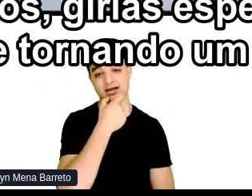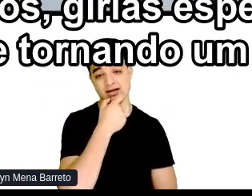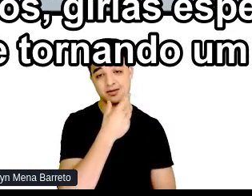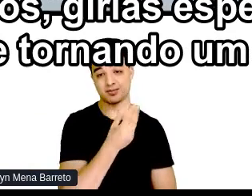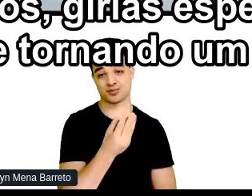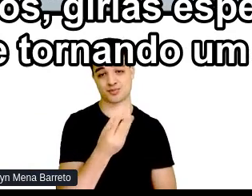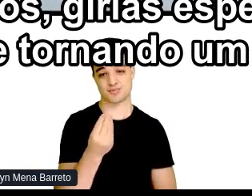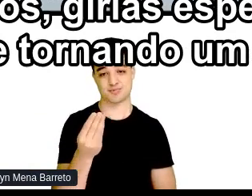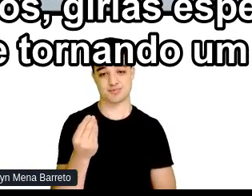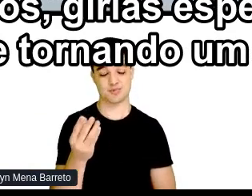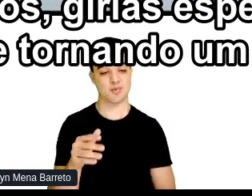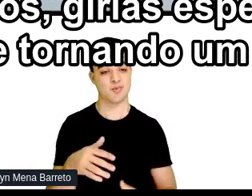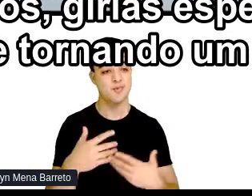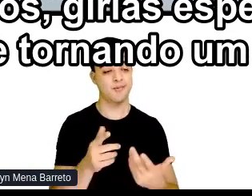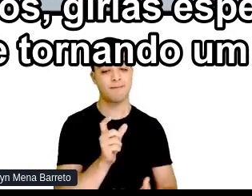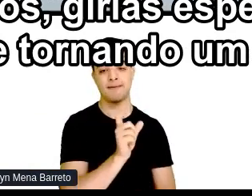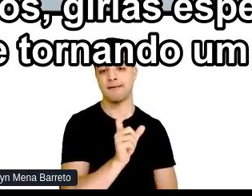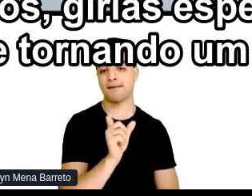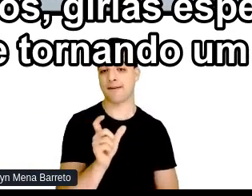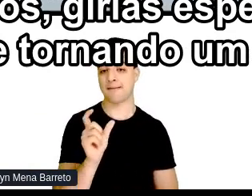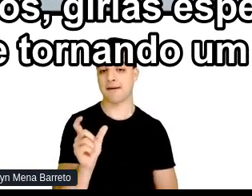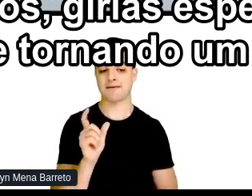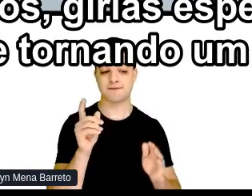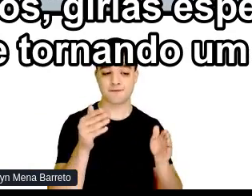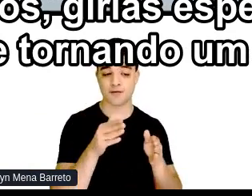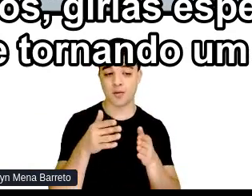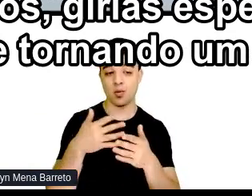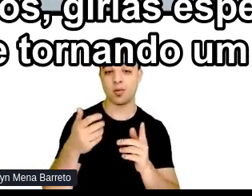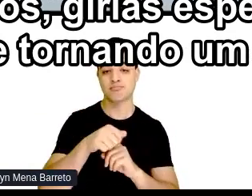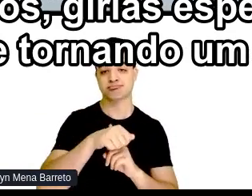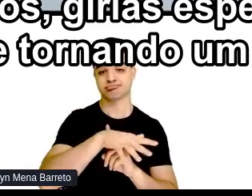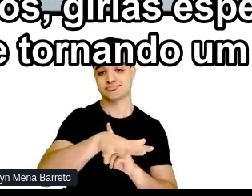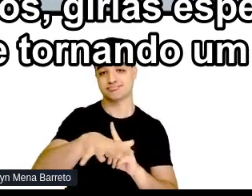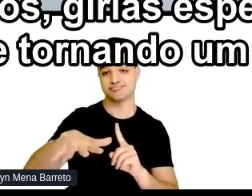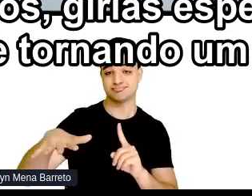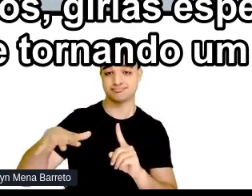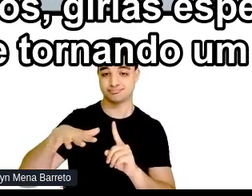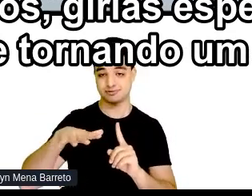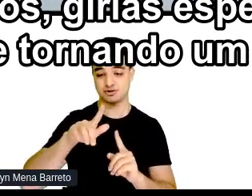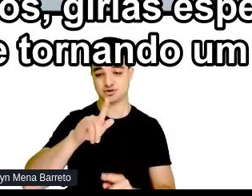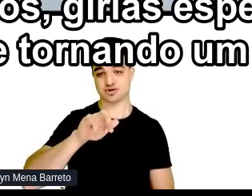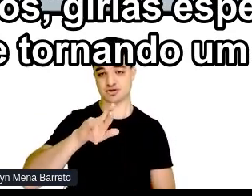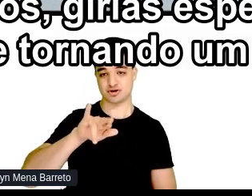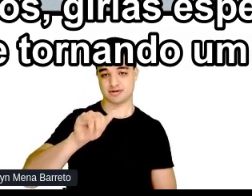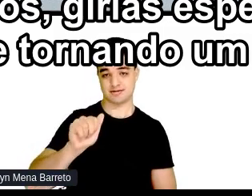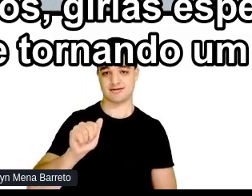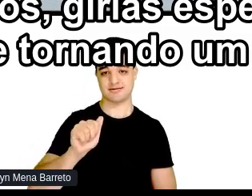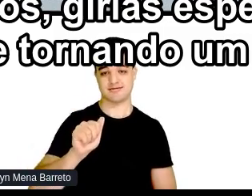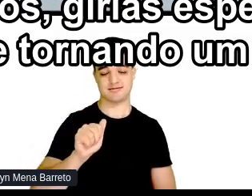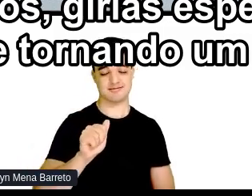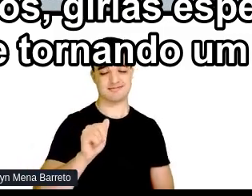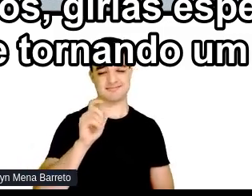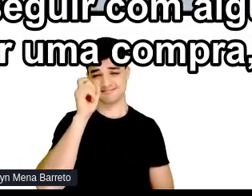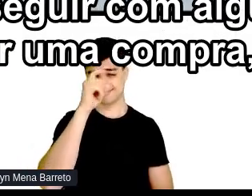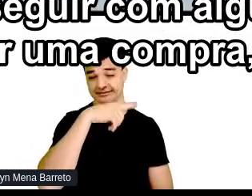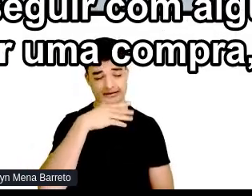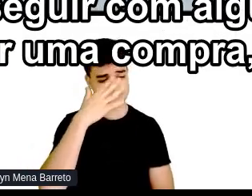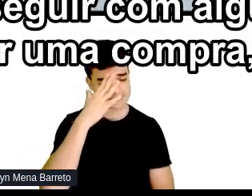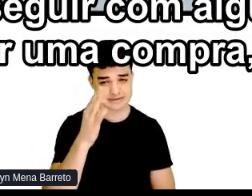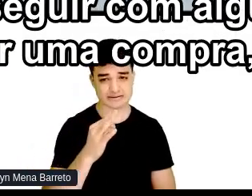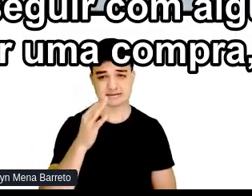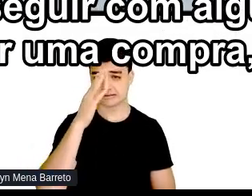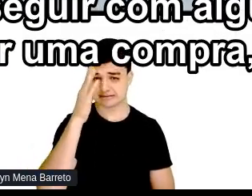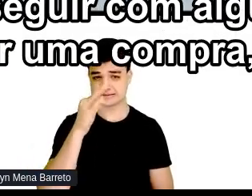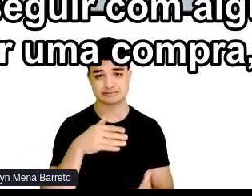naquilo. Das pessoas que a gente entrevistou, 20% já entendem que tem que ter esse hábito de checar a veracidade das informações,